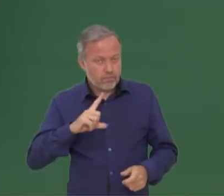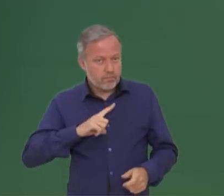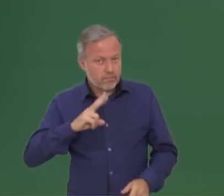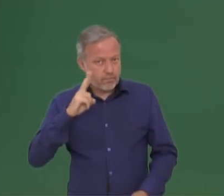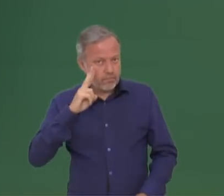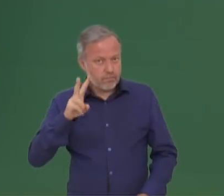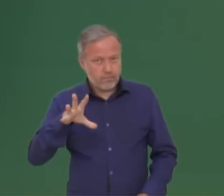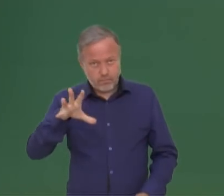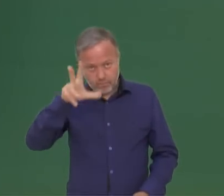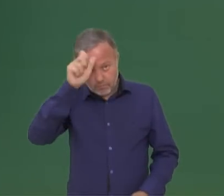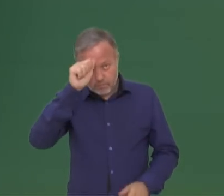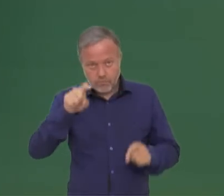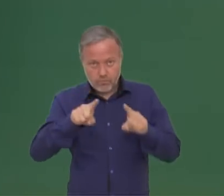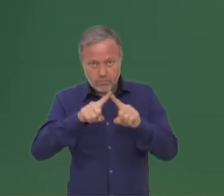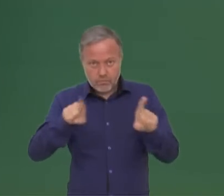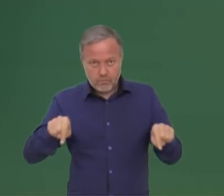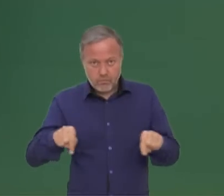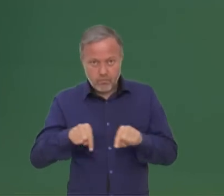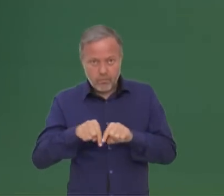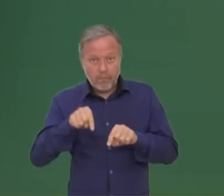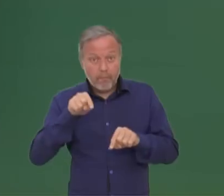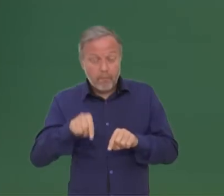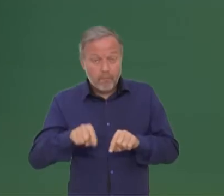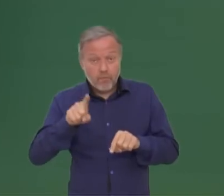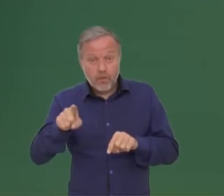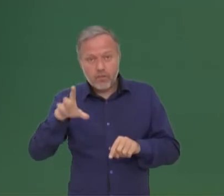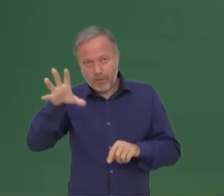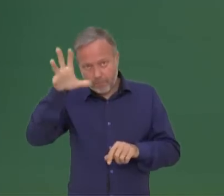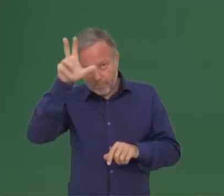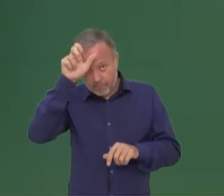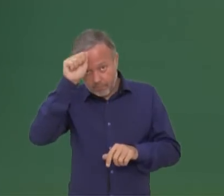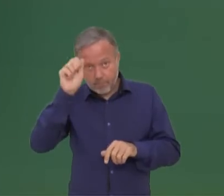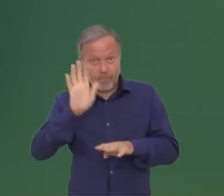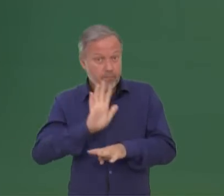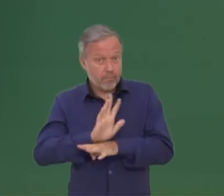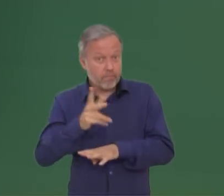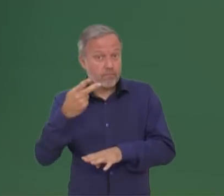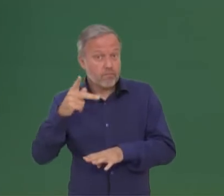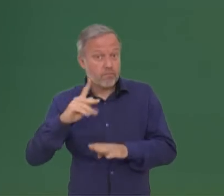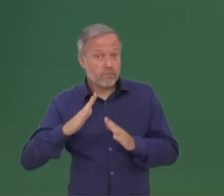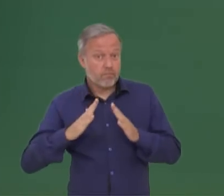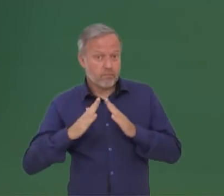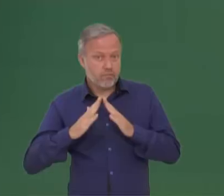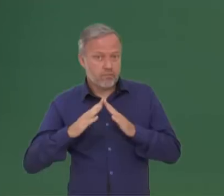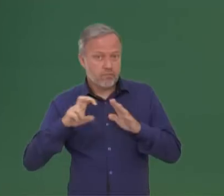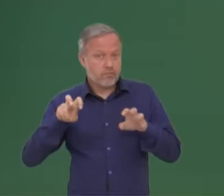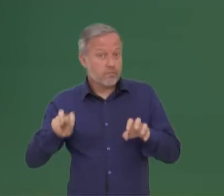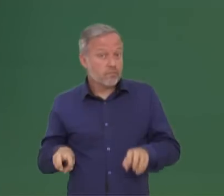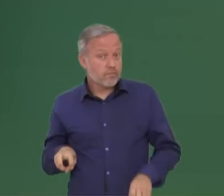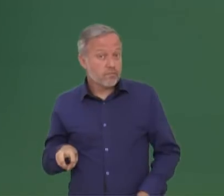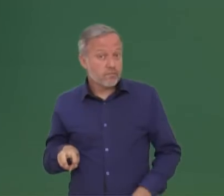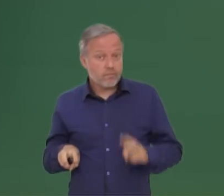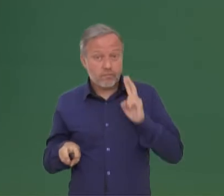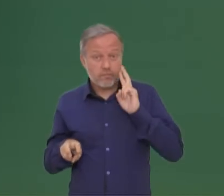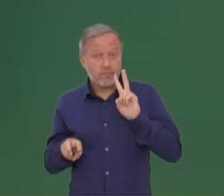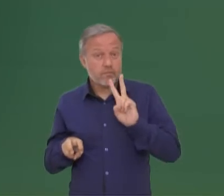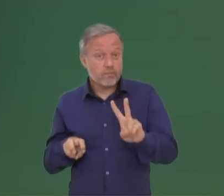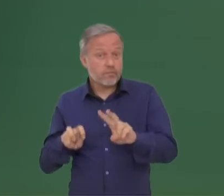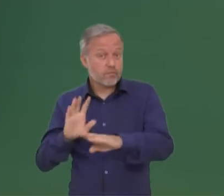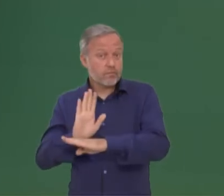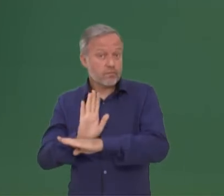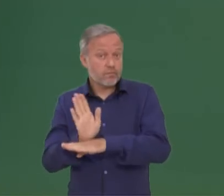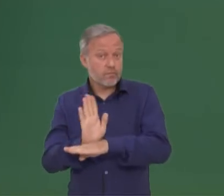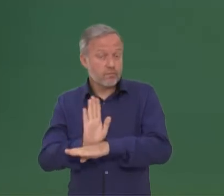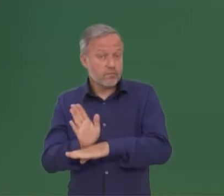gente aprende em sala de aula, agora vocês aprendendo no sofá da casa de vocês, numa cadeira na casa de vocês, aparece na